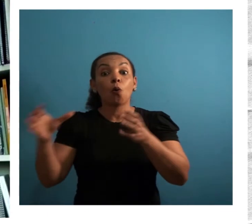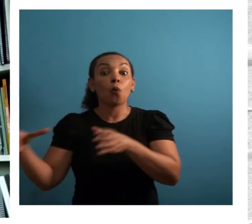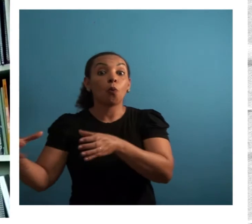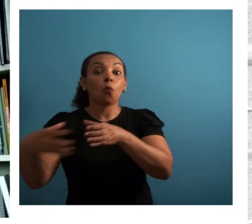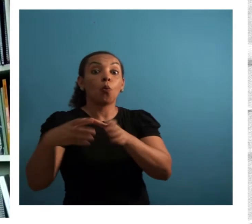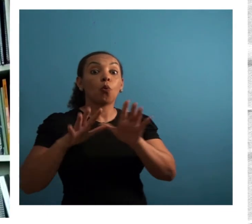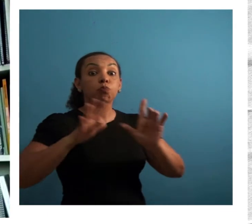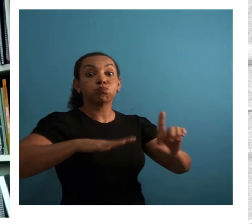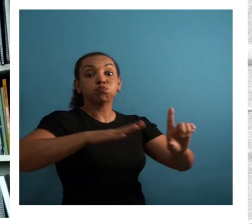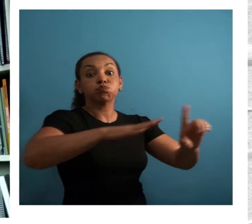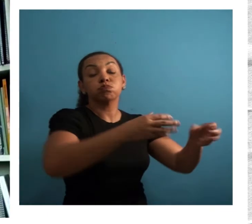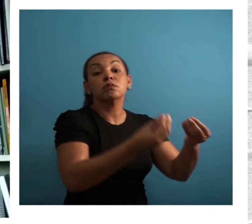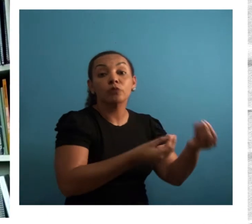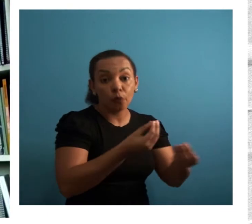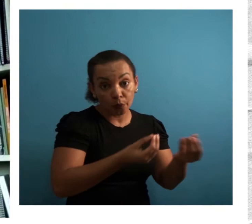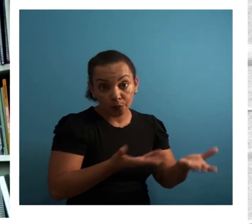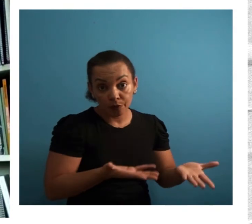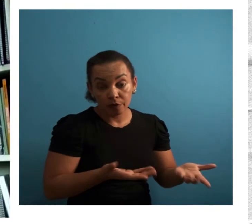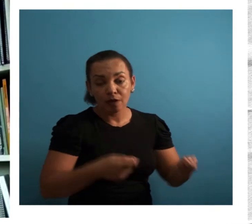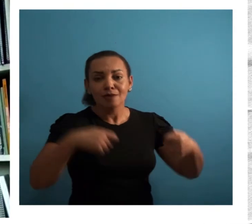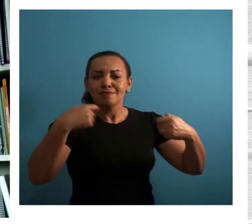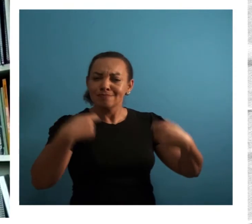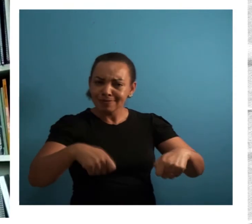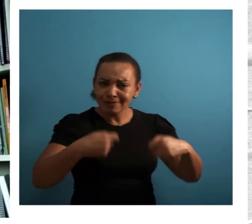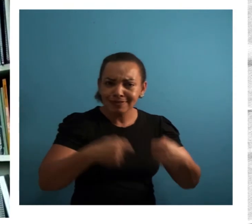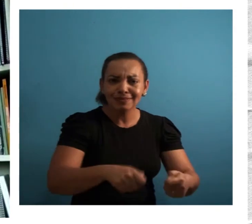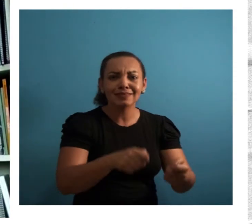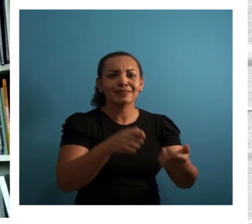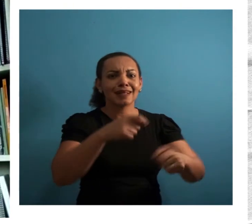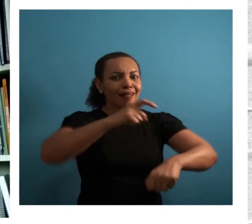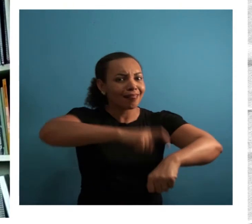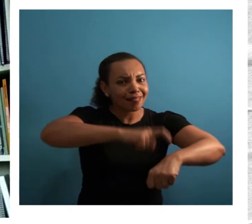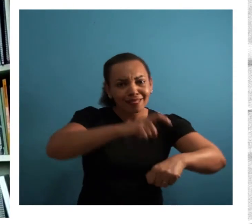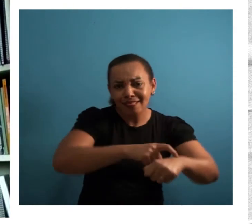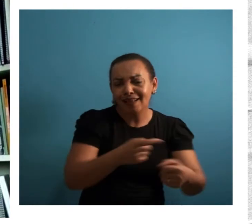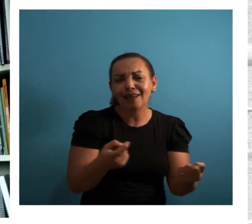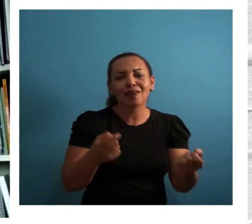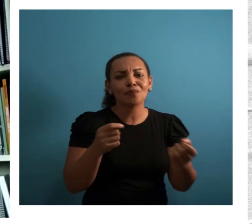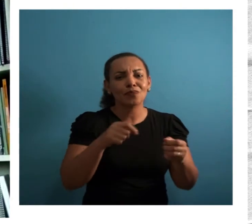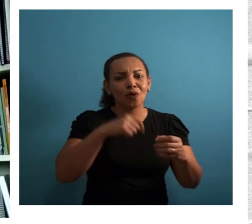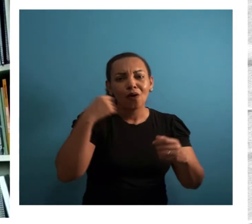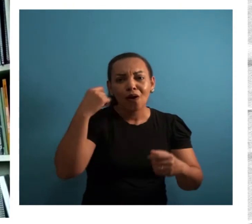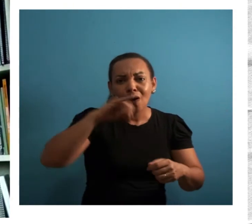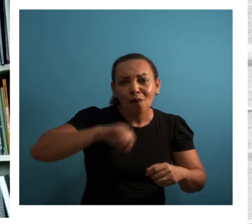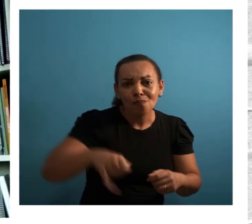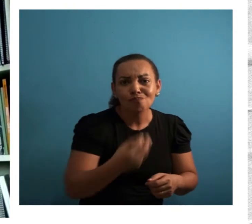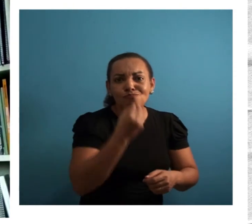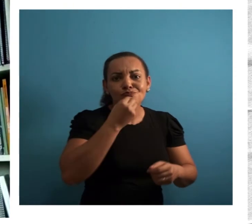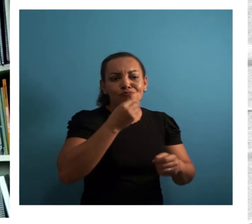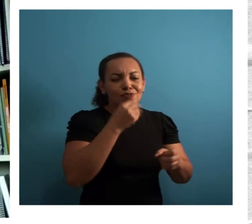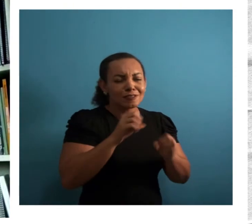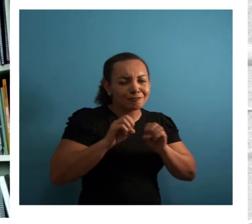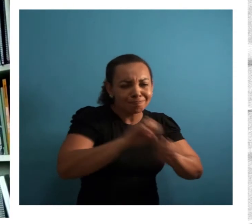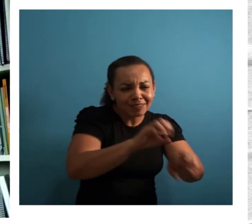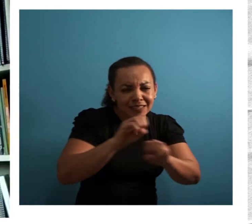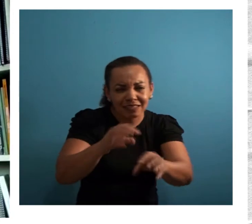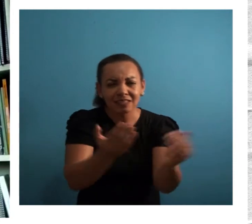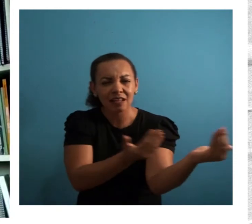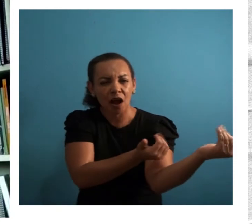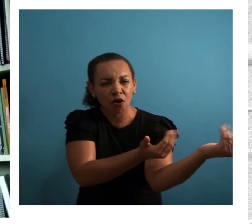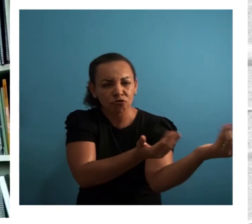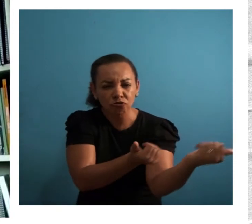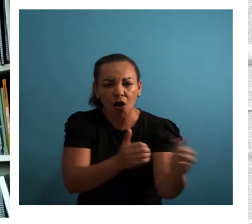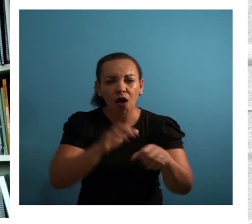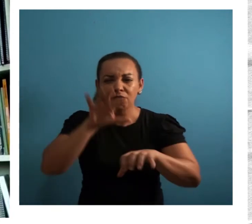é preciso gastar tempo formar a juventude atrair a juventude para que ela comece a se